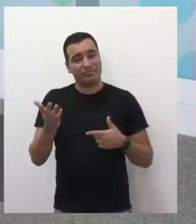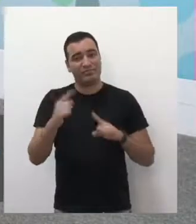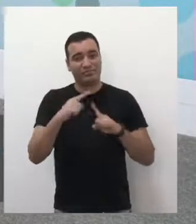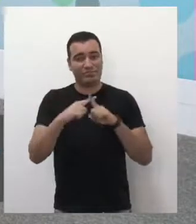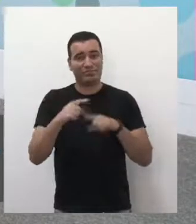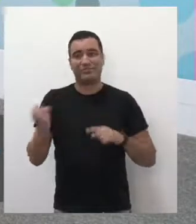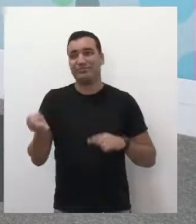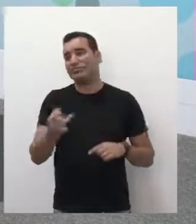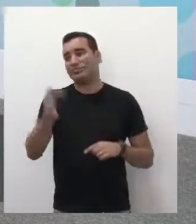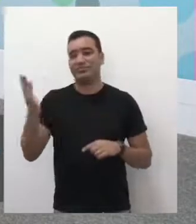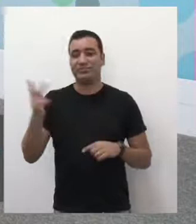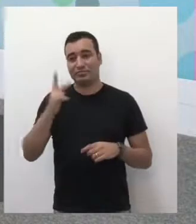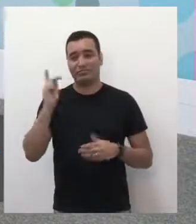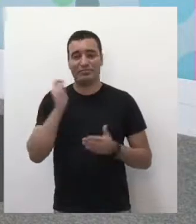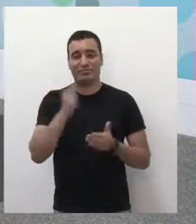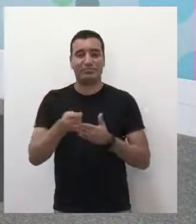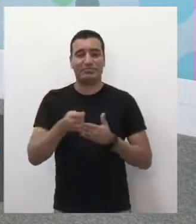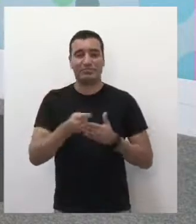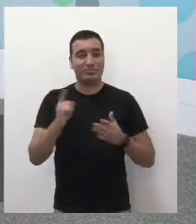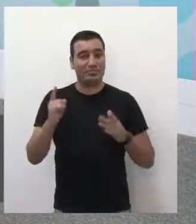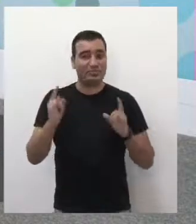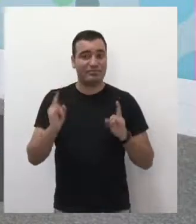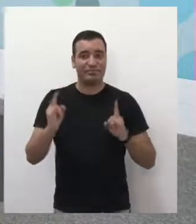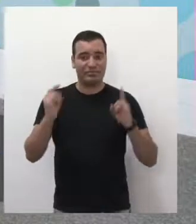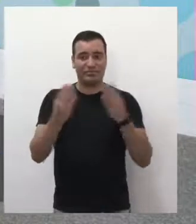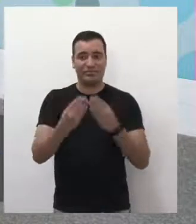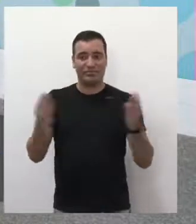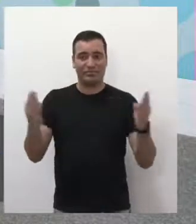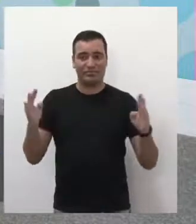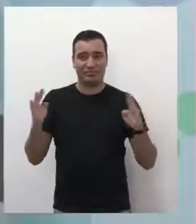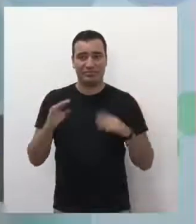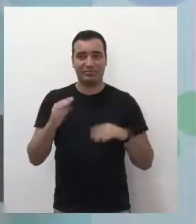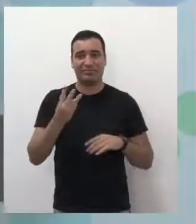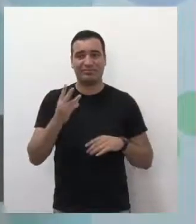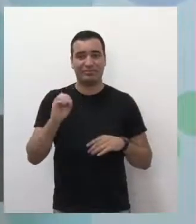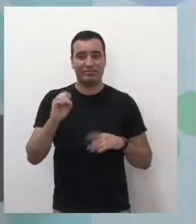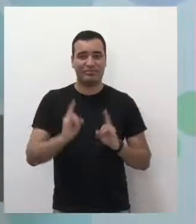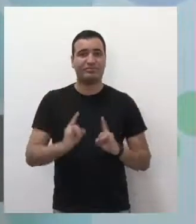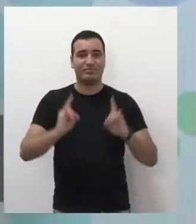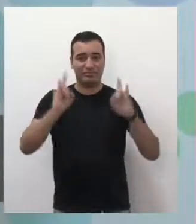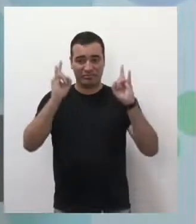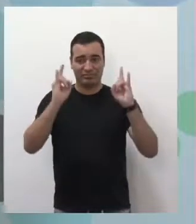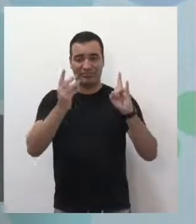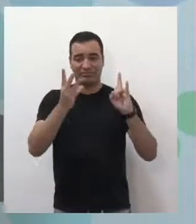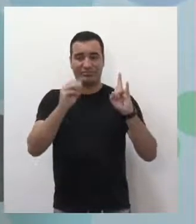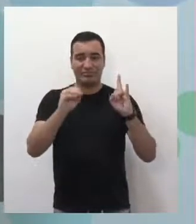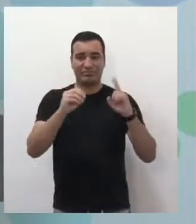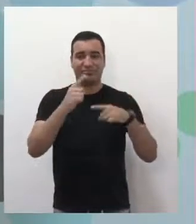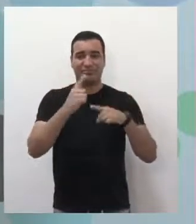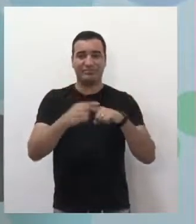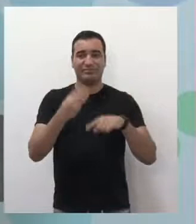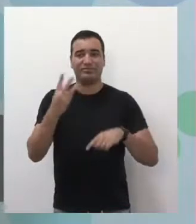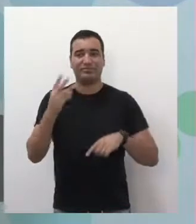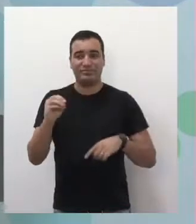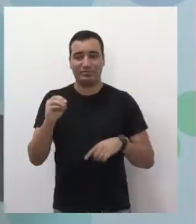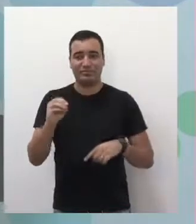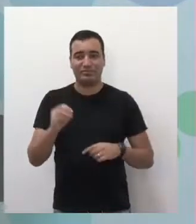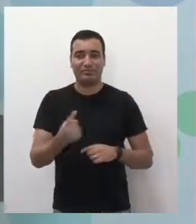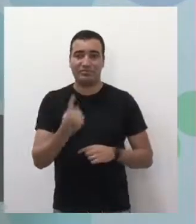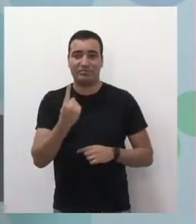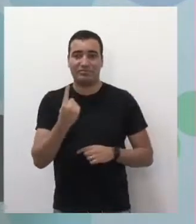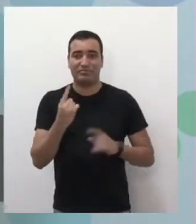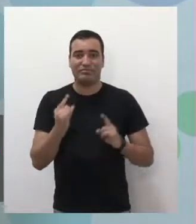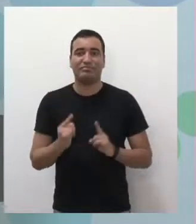conta. Se for um condomínio, né? Um condomínio aí com 30 apartamentos, você multiplica isso por 30, um